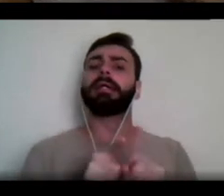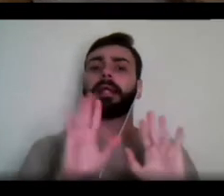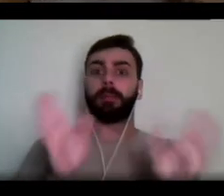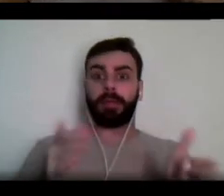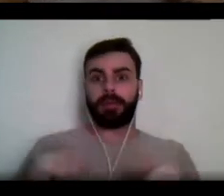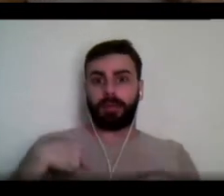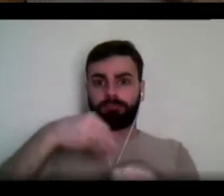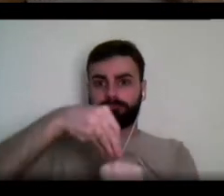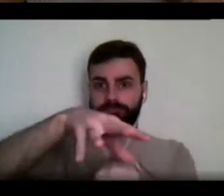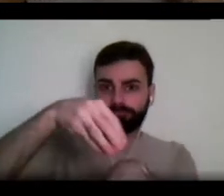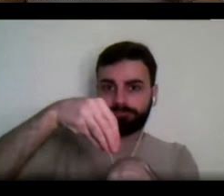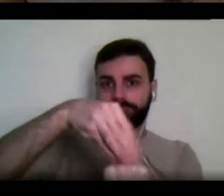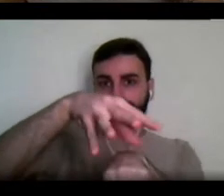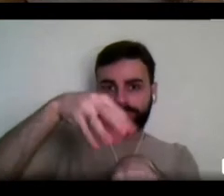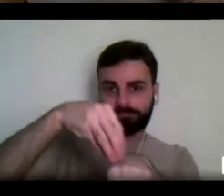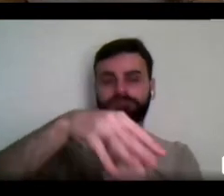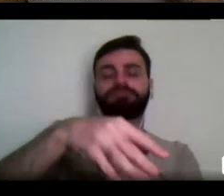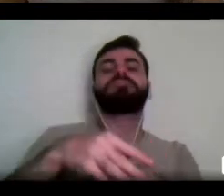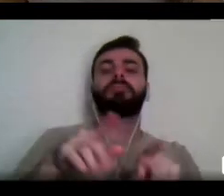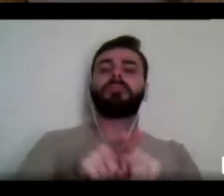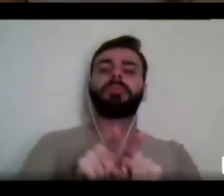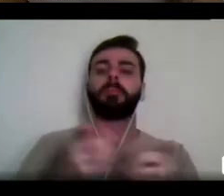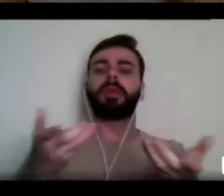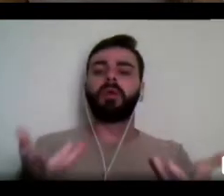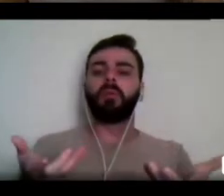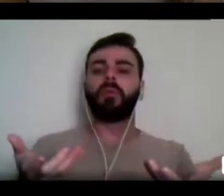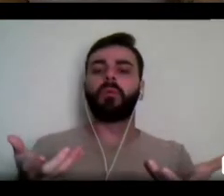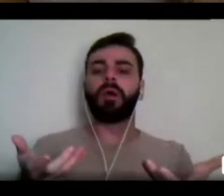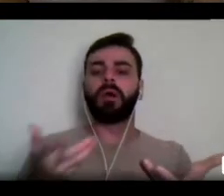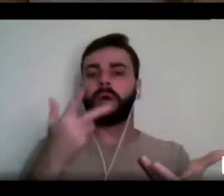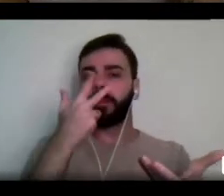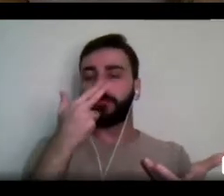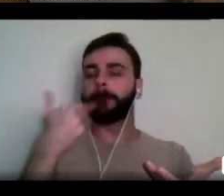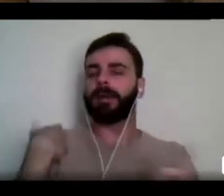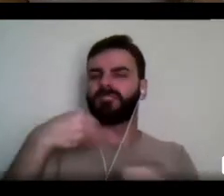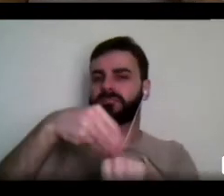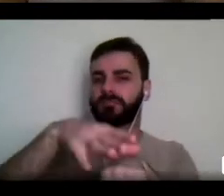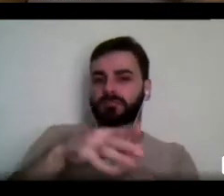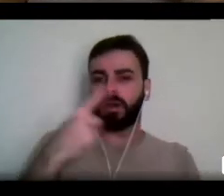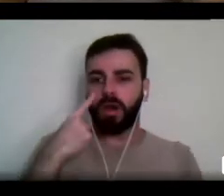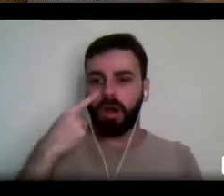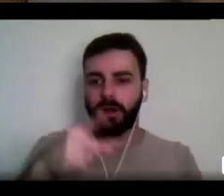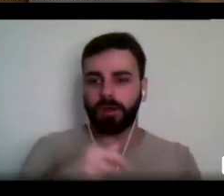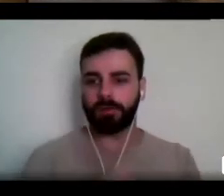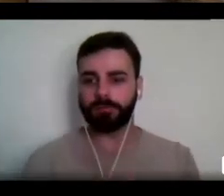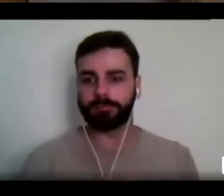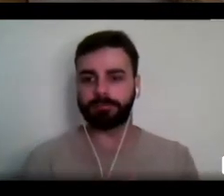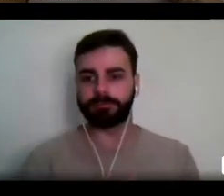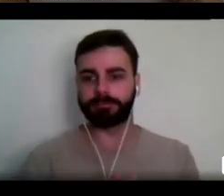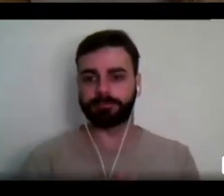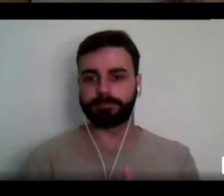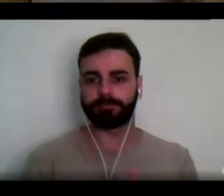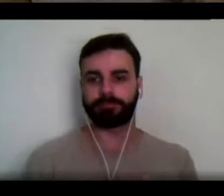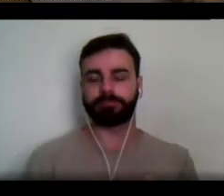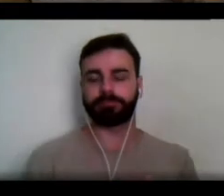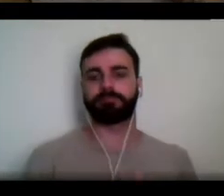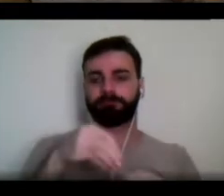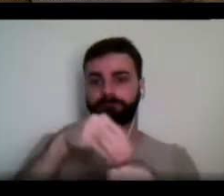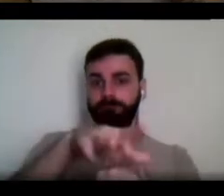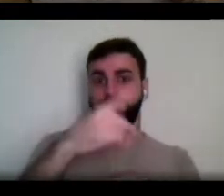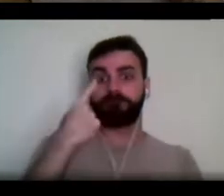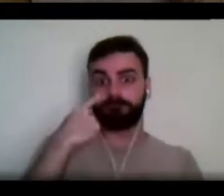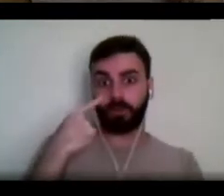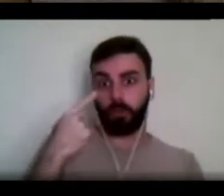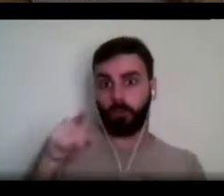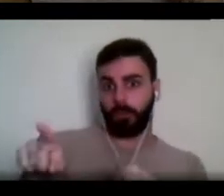coisas rápidas, eu não queria dar essa dica não, mas eu vou dar. Tá? É essa aqui, ó. Vou botar aqui